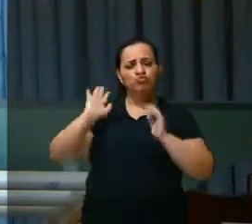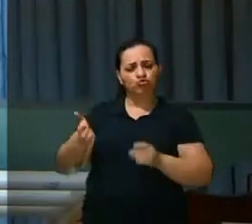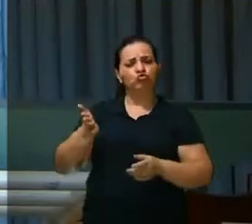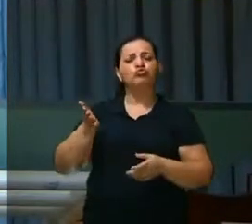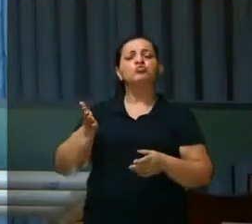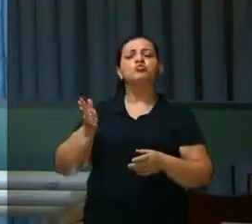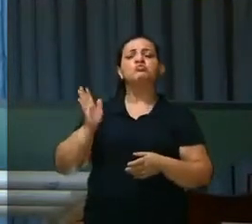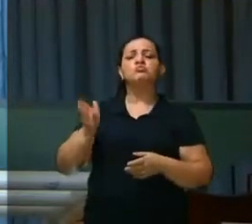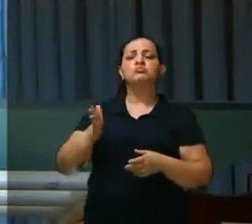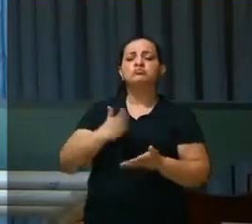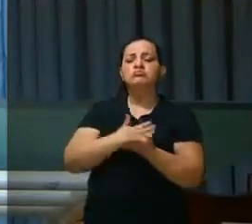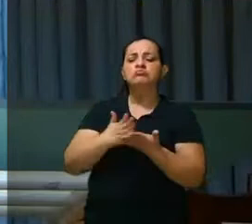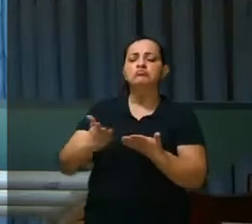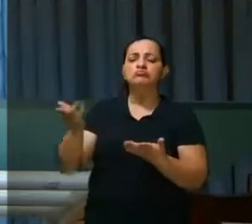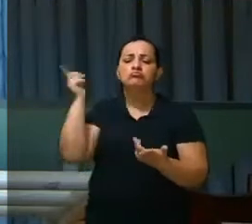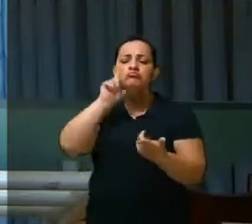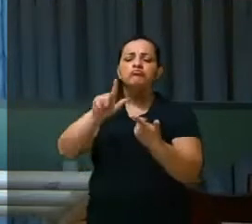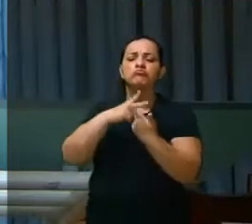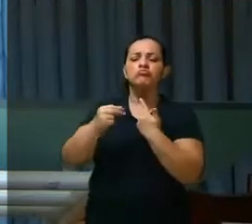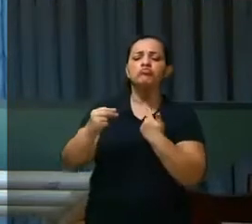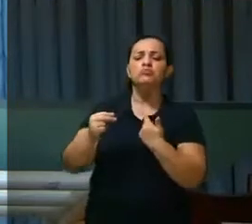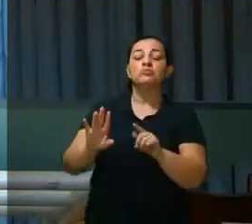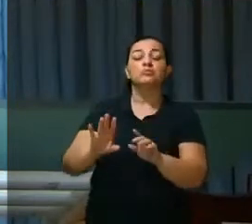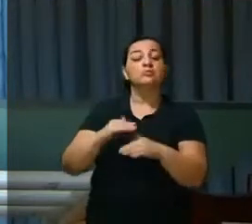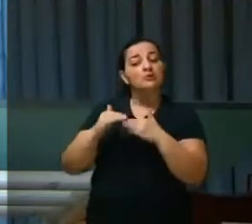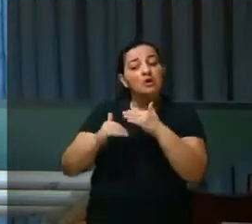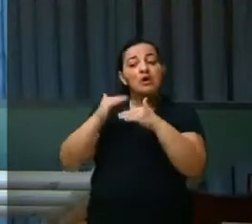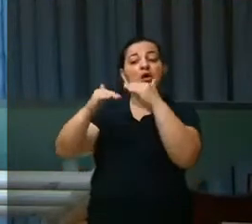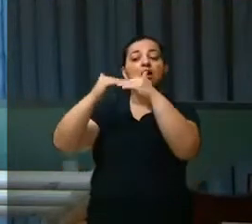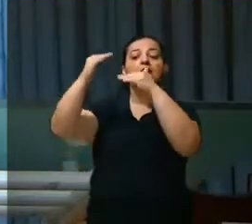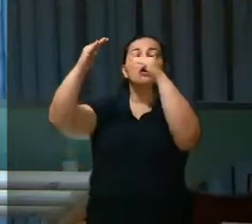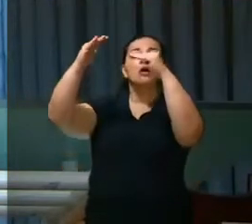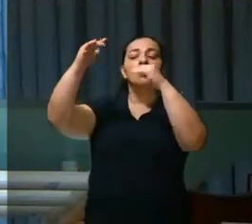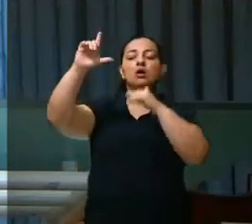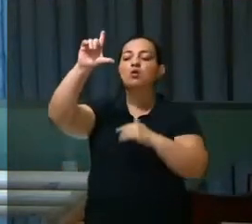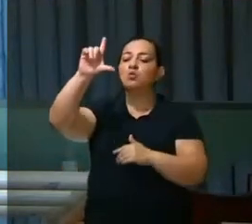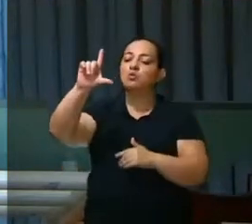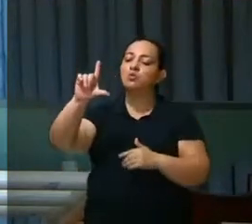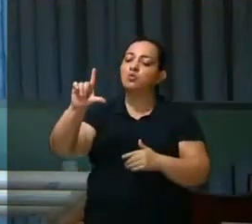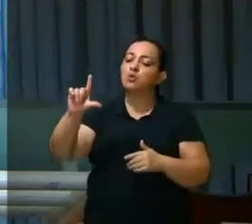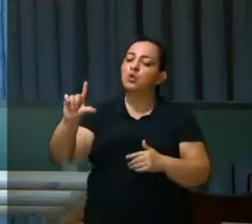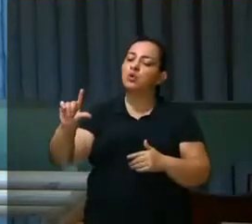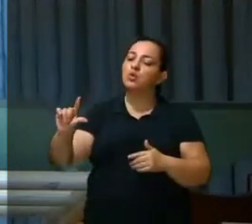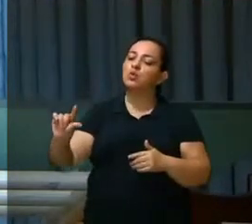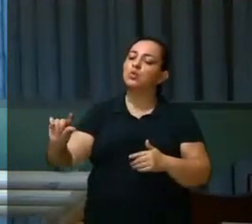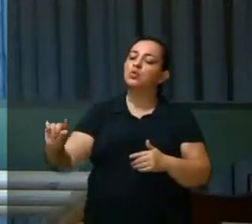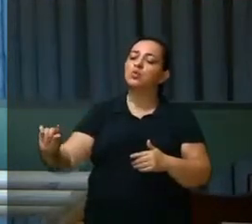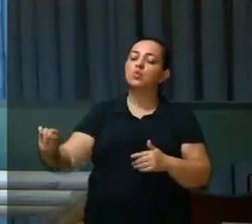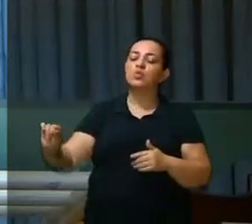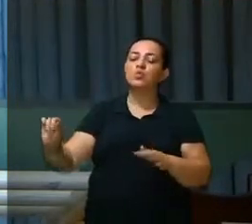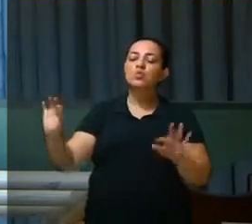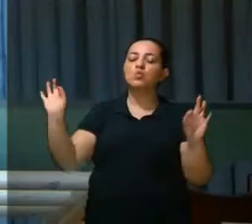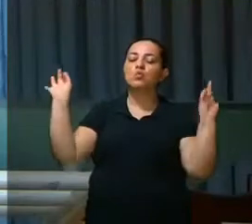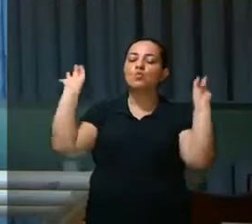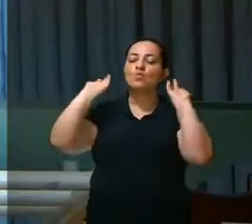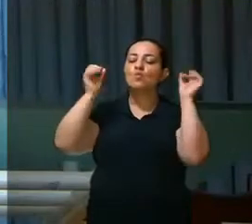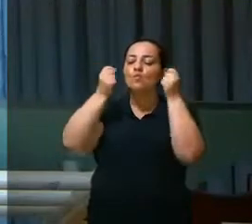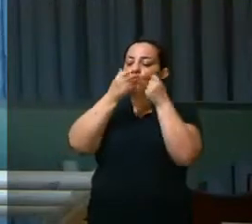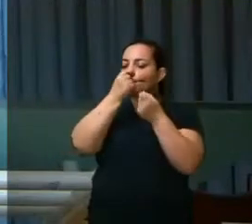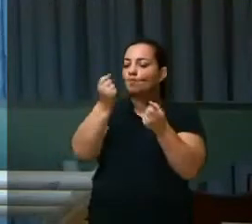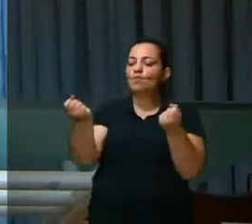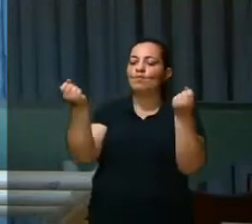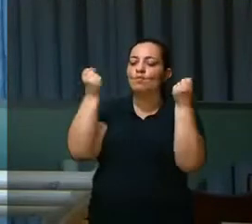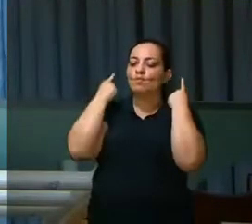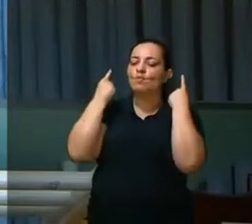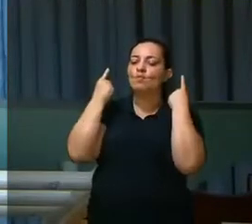já O Vencedor e com o tempo e esfriando esfriando não dando ouvidos à